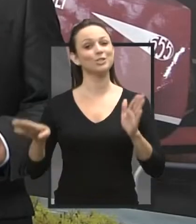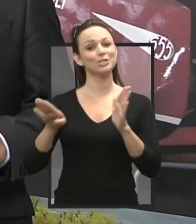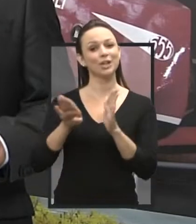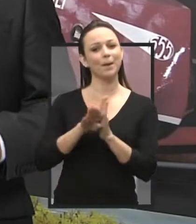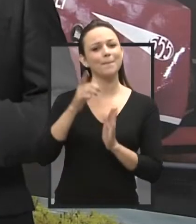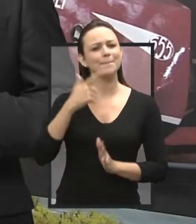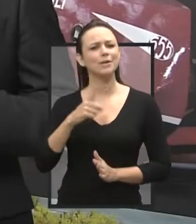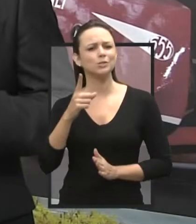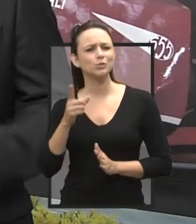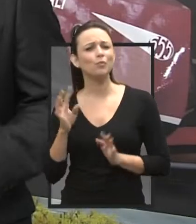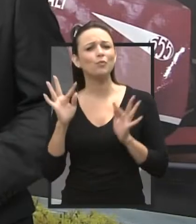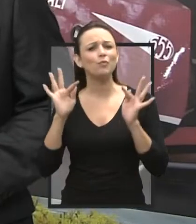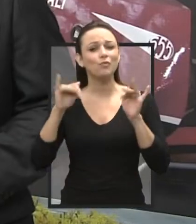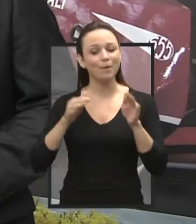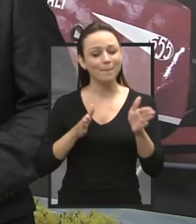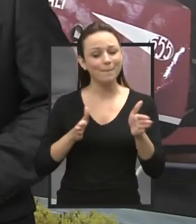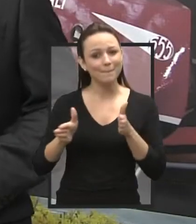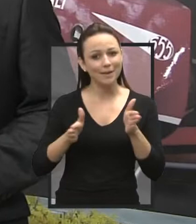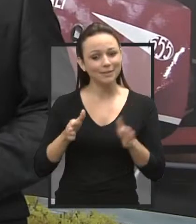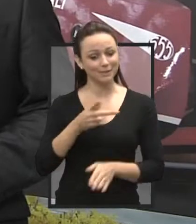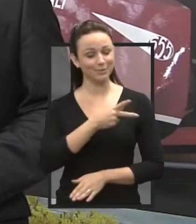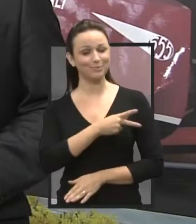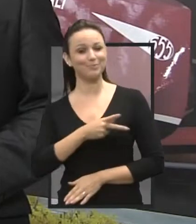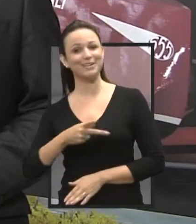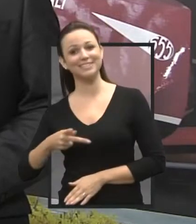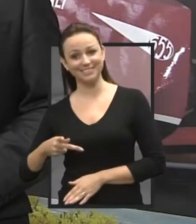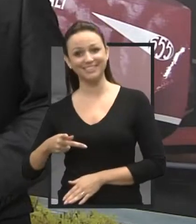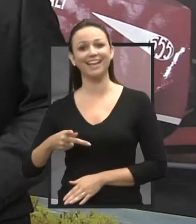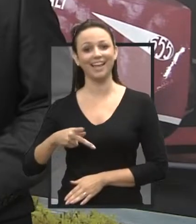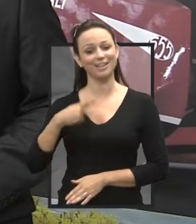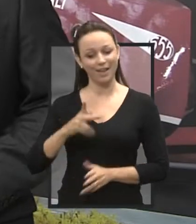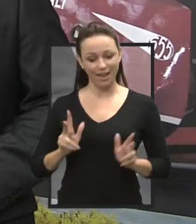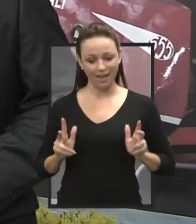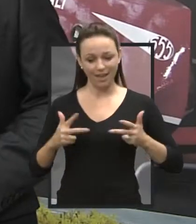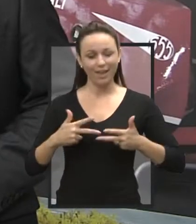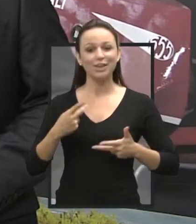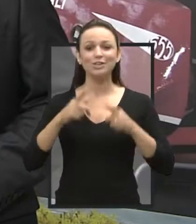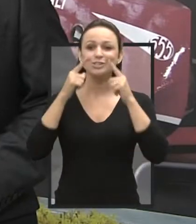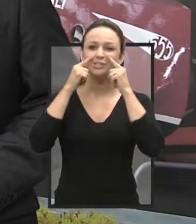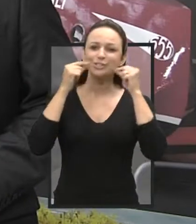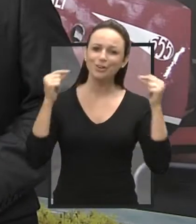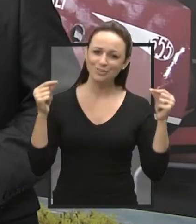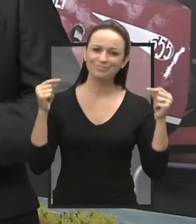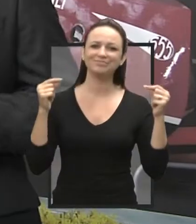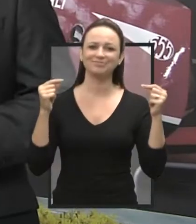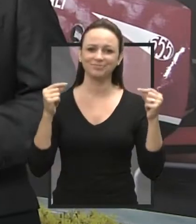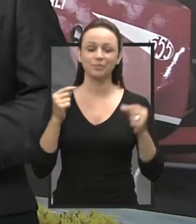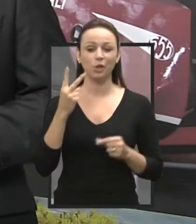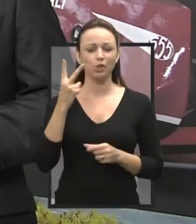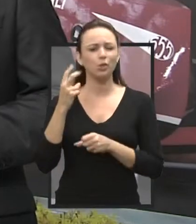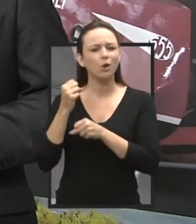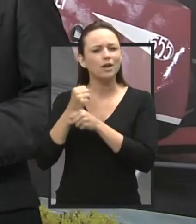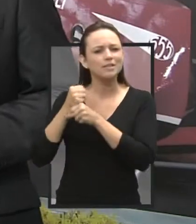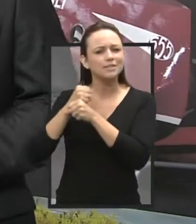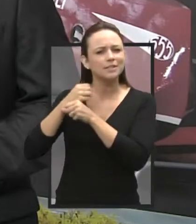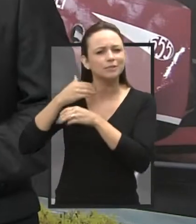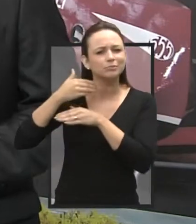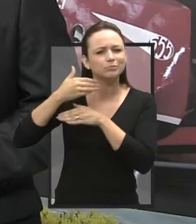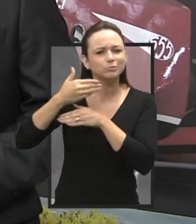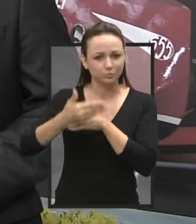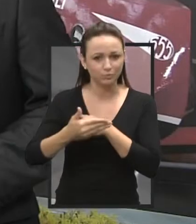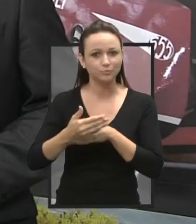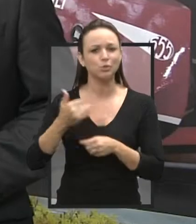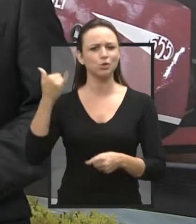Chegamos a mais um final de mandato da presidência da Câmara Municipal de Jaú. Durante 2 anos, o cargo